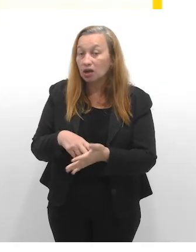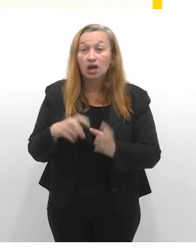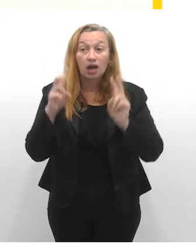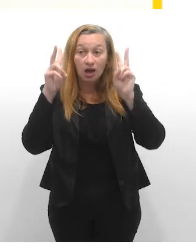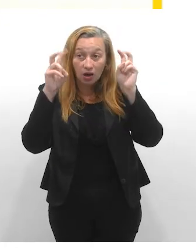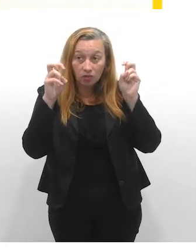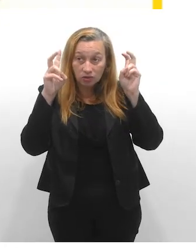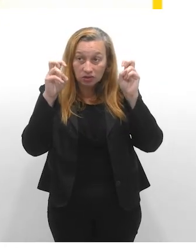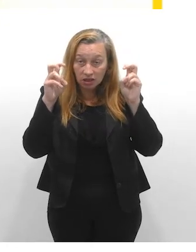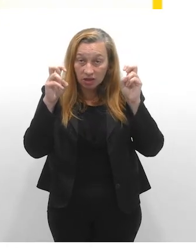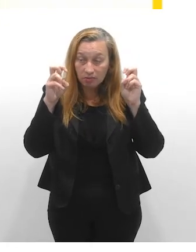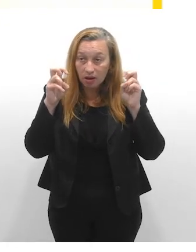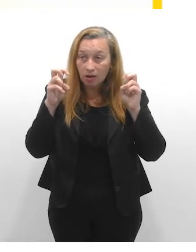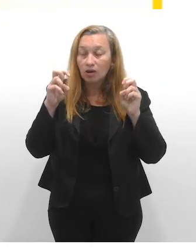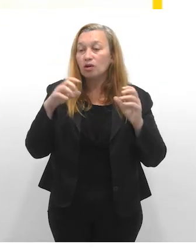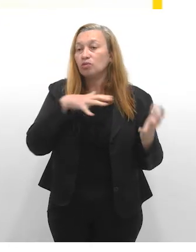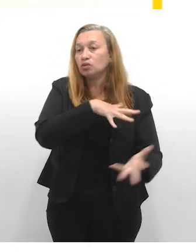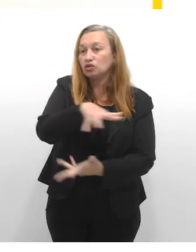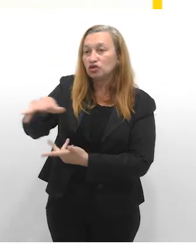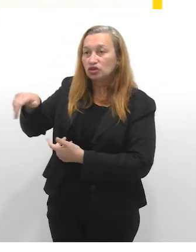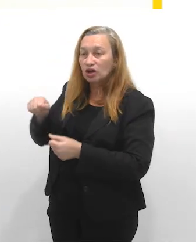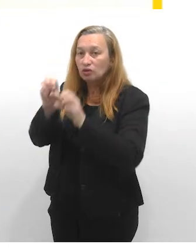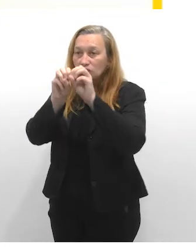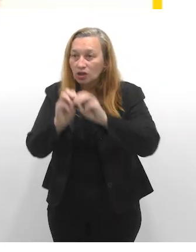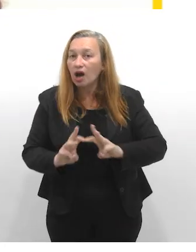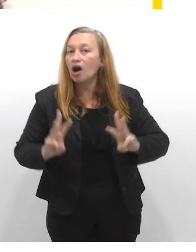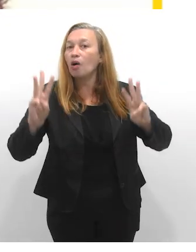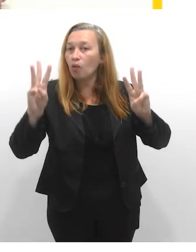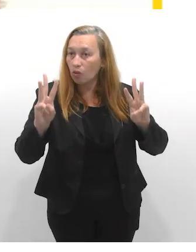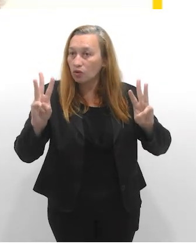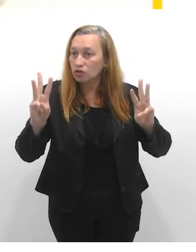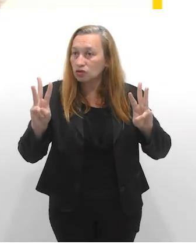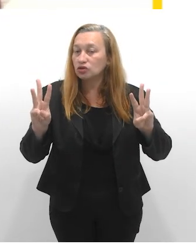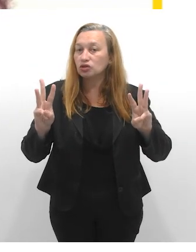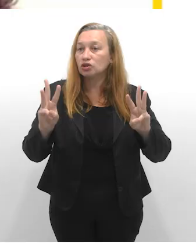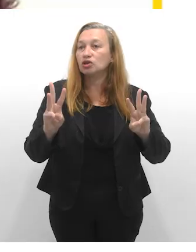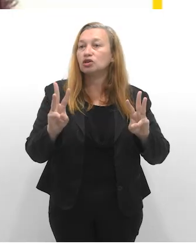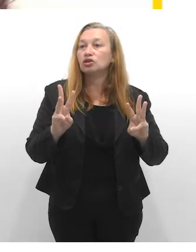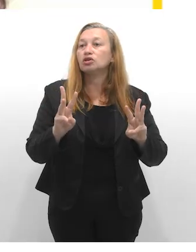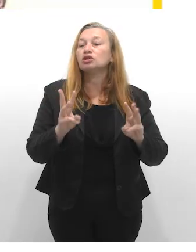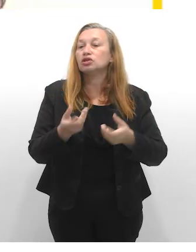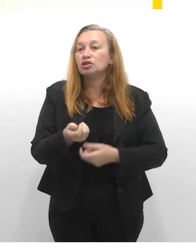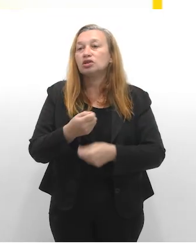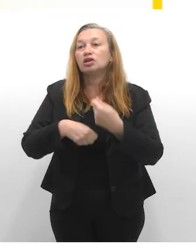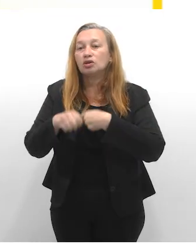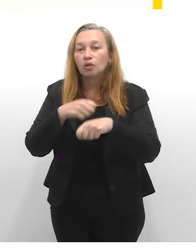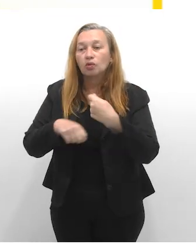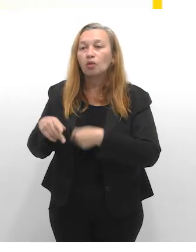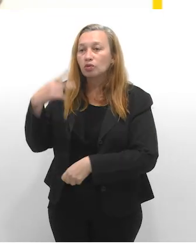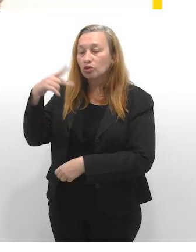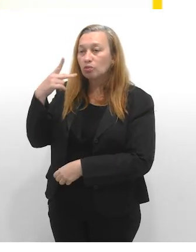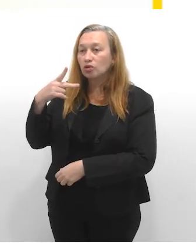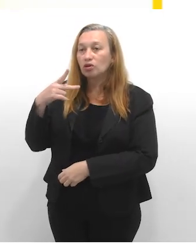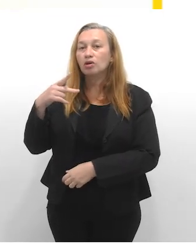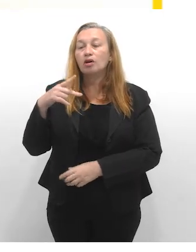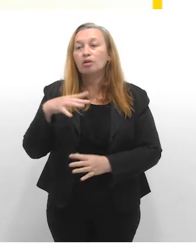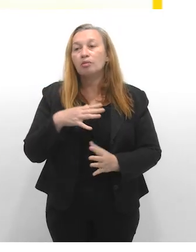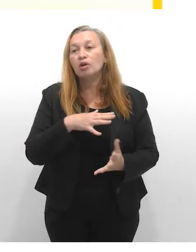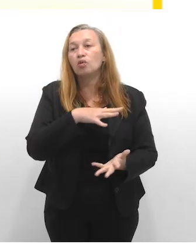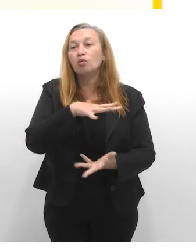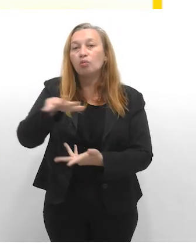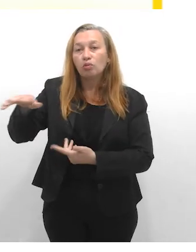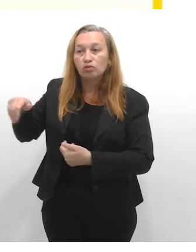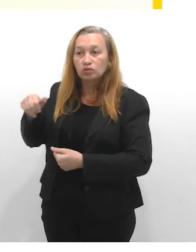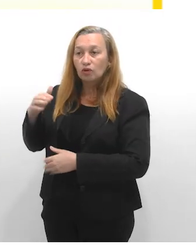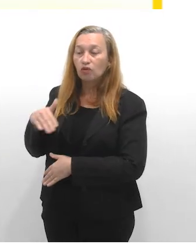tema de fóruns mundiais da ONU ou mesmo de blocos econômicos e políticos pelo mundo